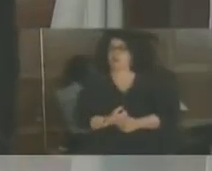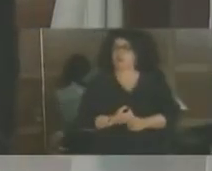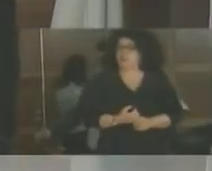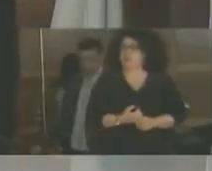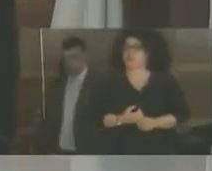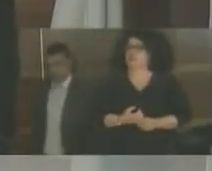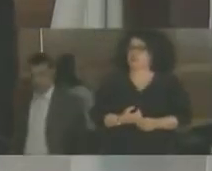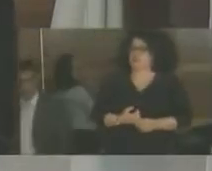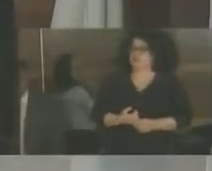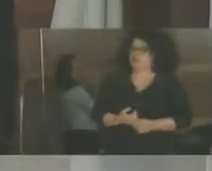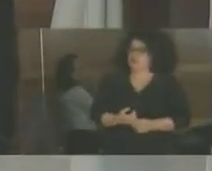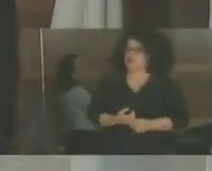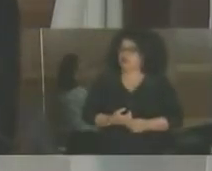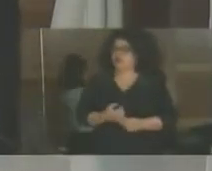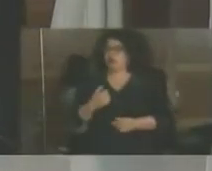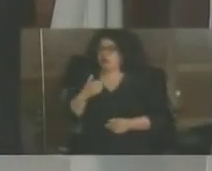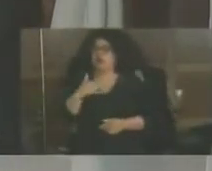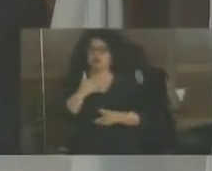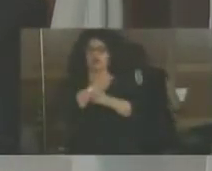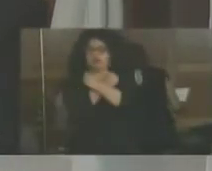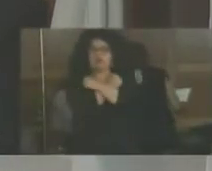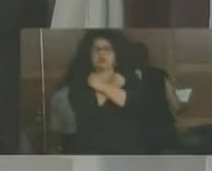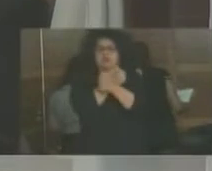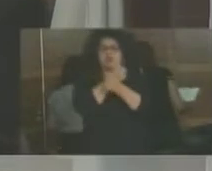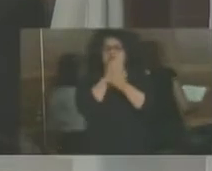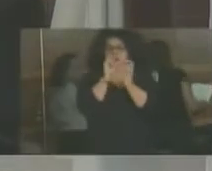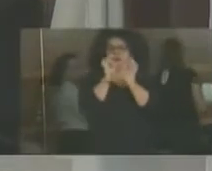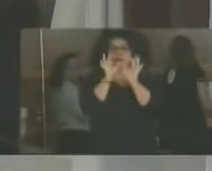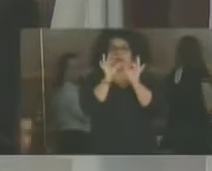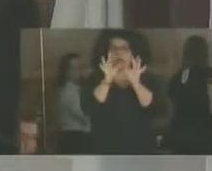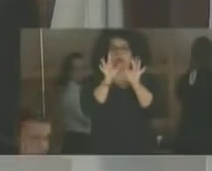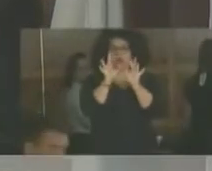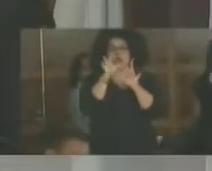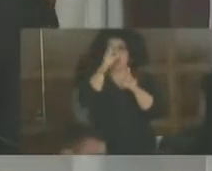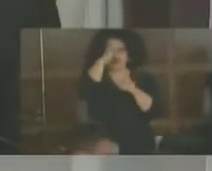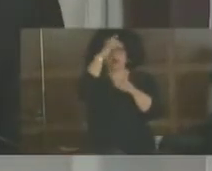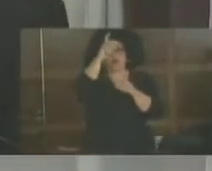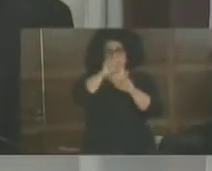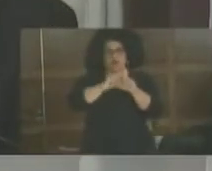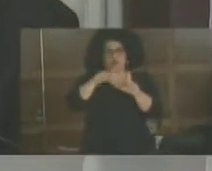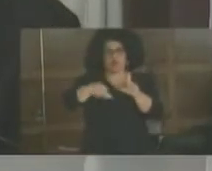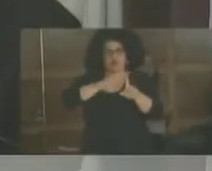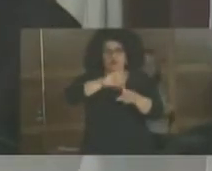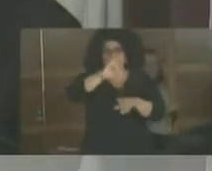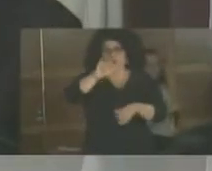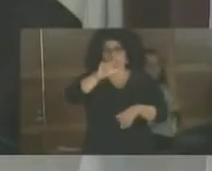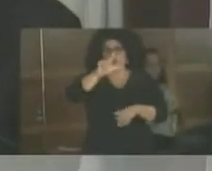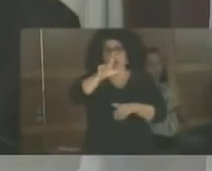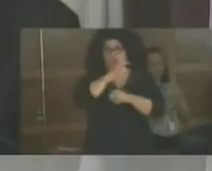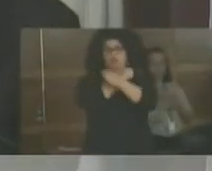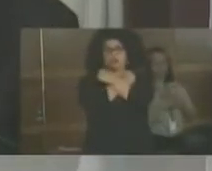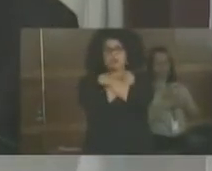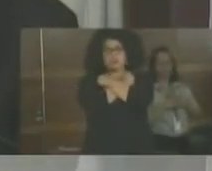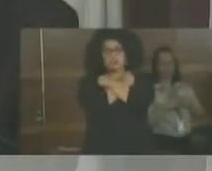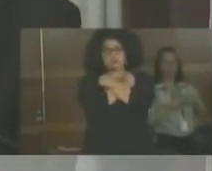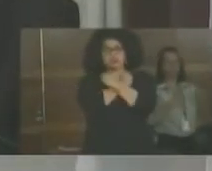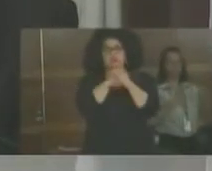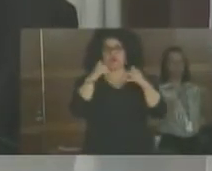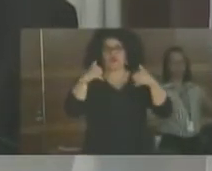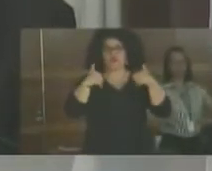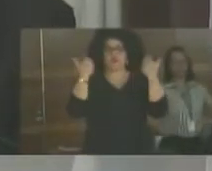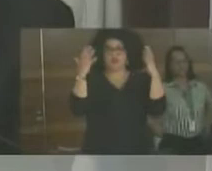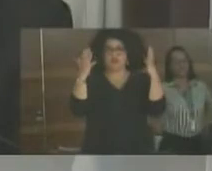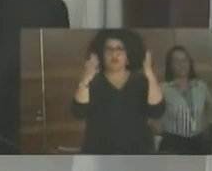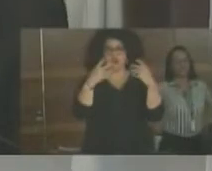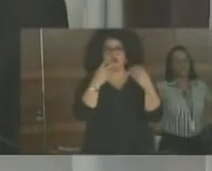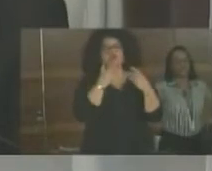Quero deixar aqui um abraço muito especial aos aniversariantes desse mês. Quero deixar aqui, Zé, tá, muita paz,